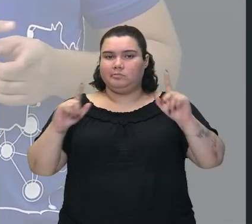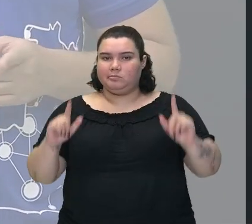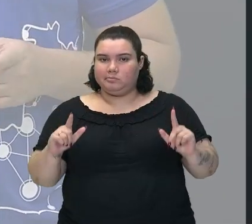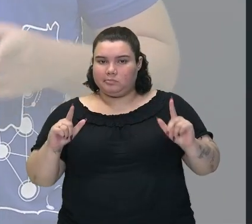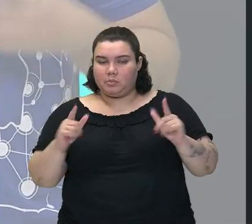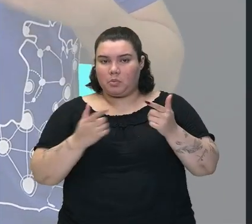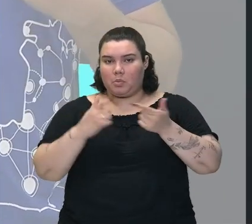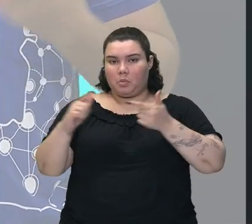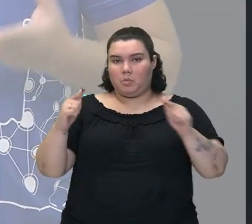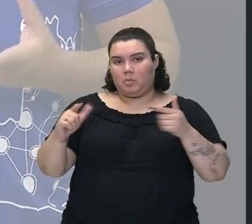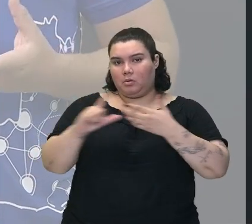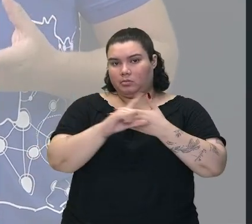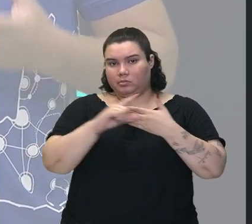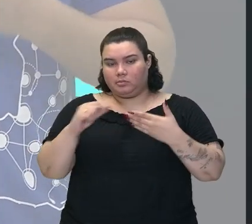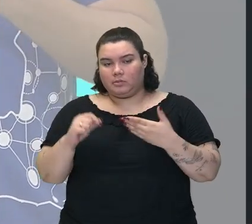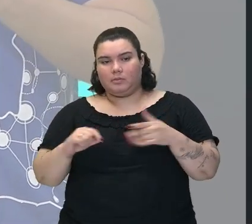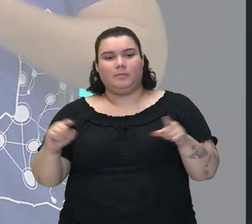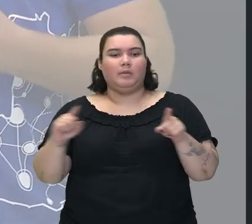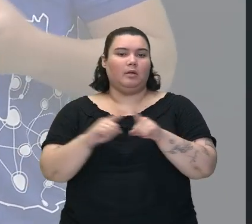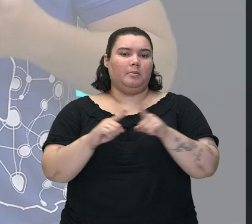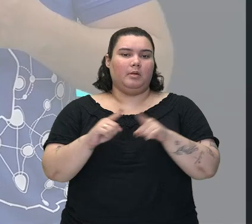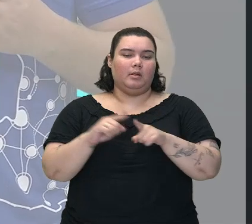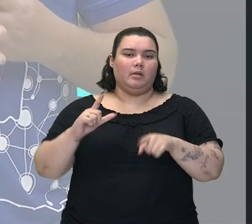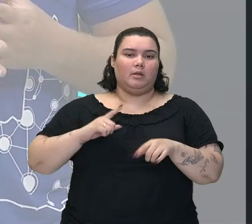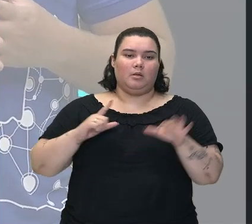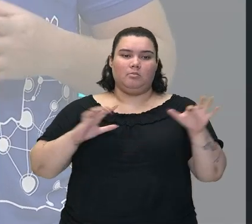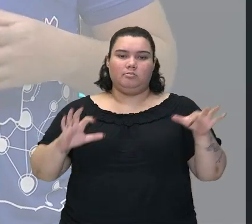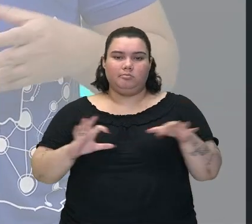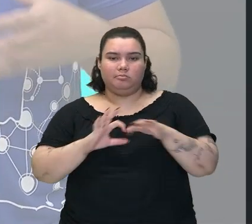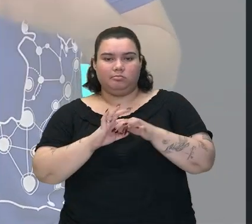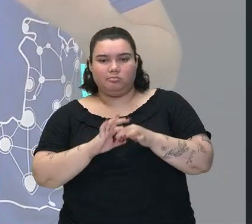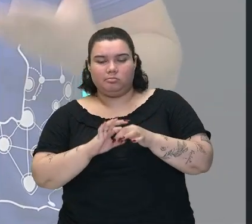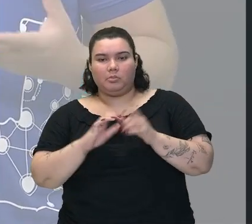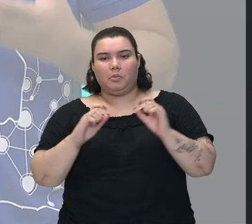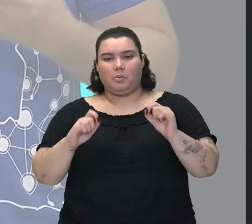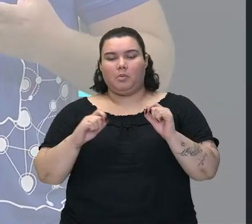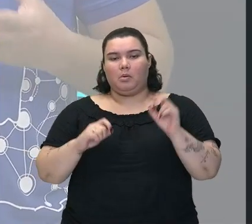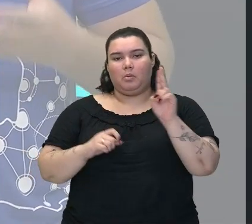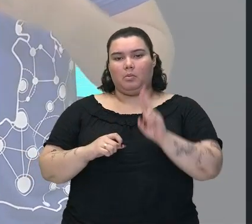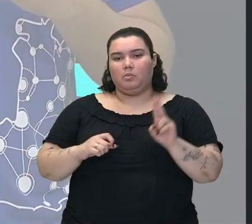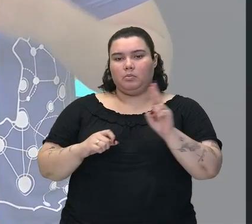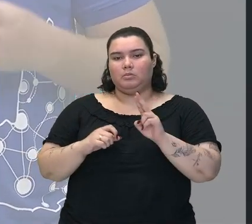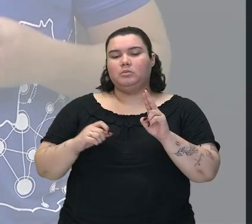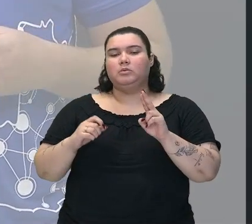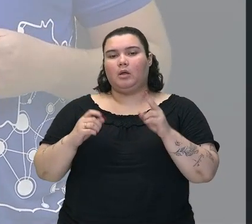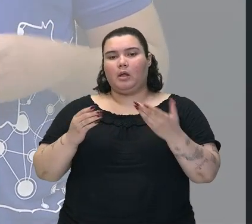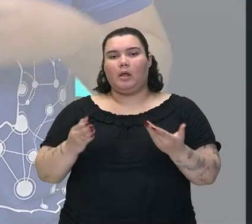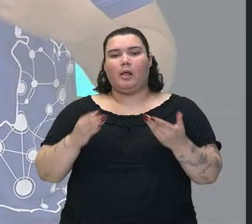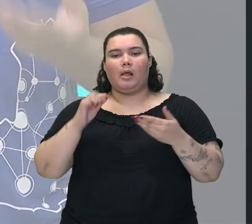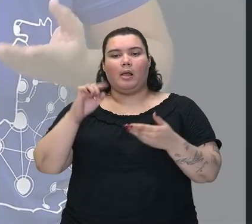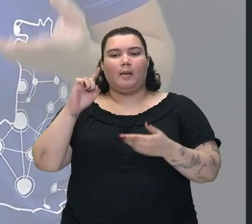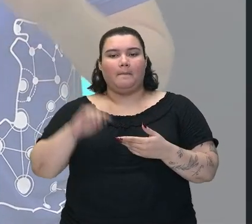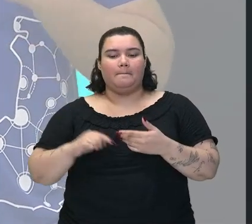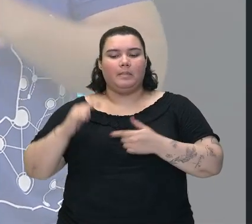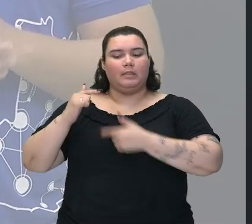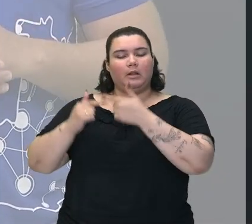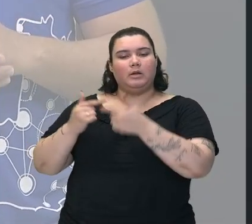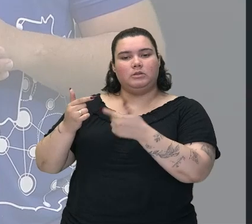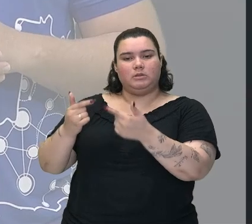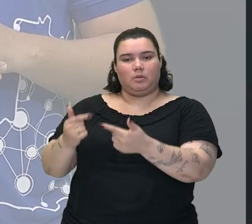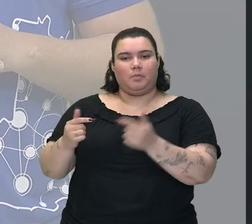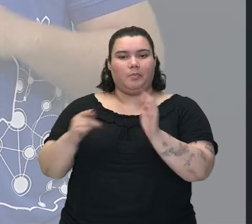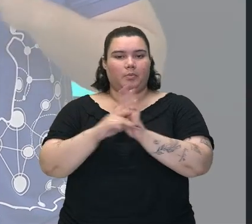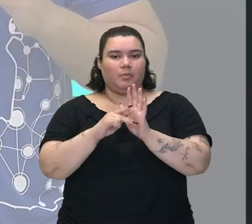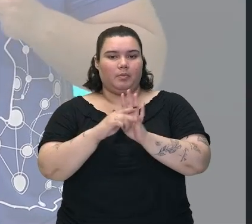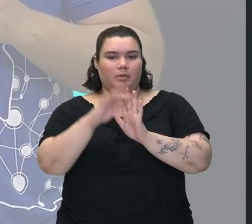outros autores, ele também está ligado à tradição por utilizar uma forma clássica, por utilizar formas fixas na